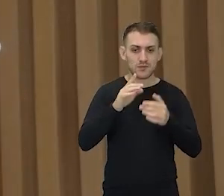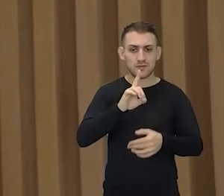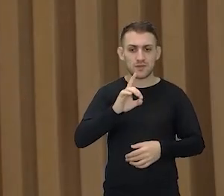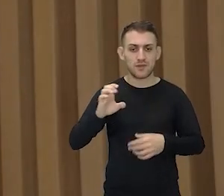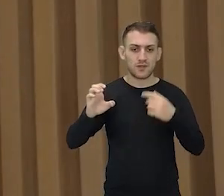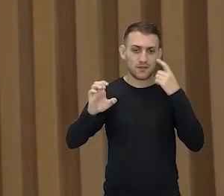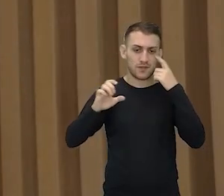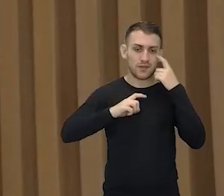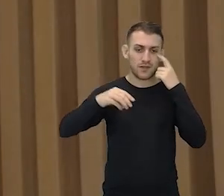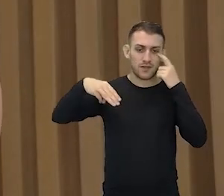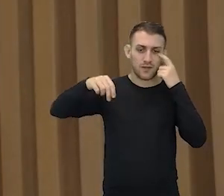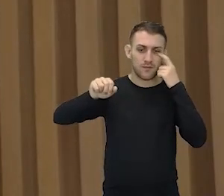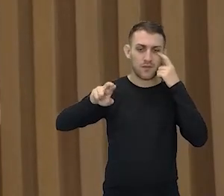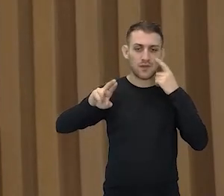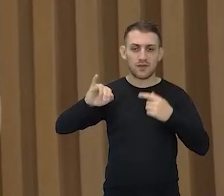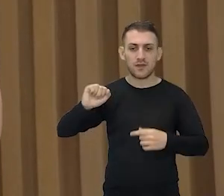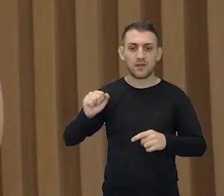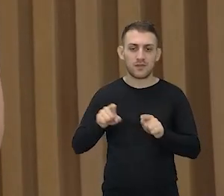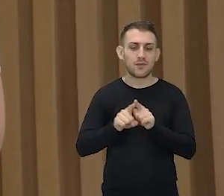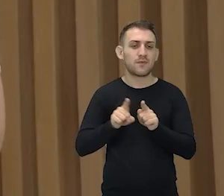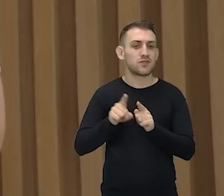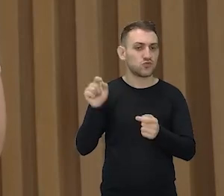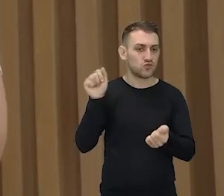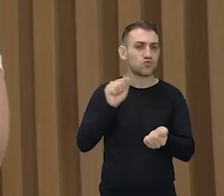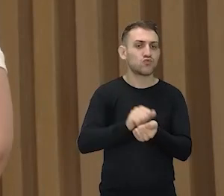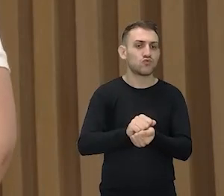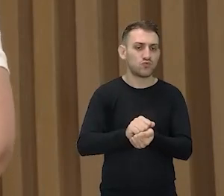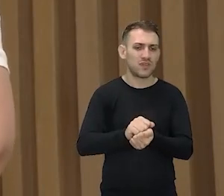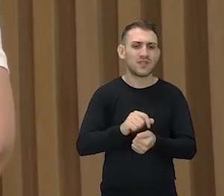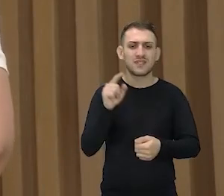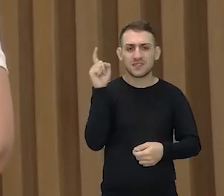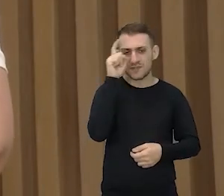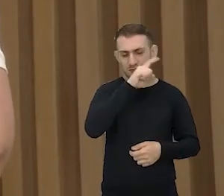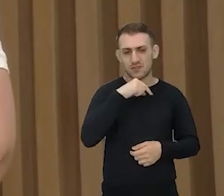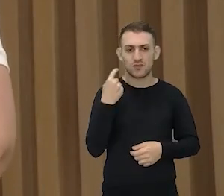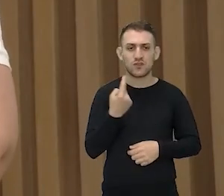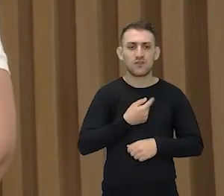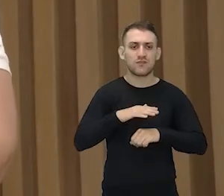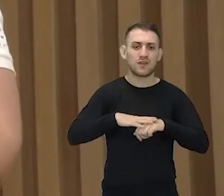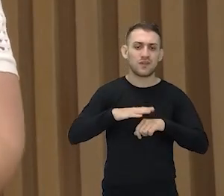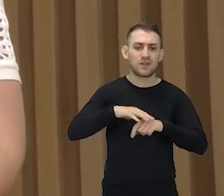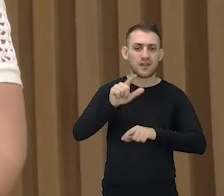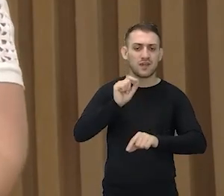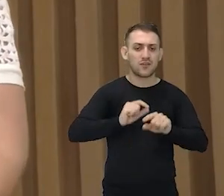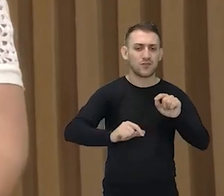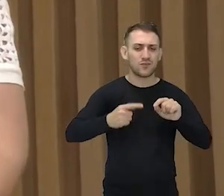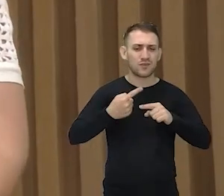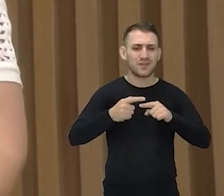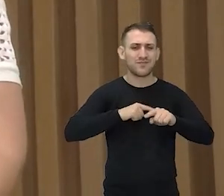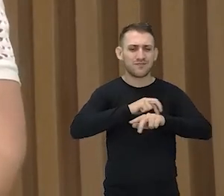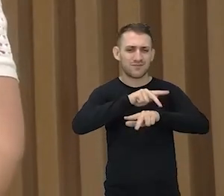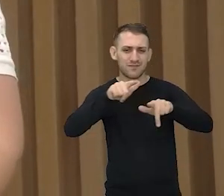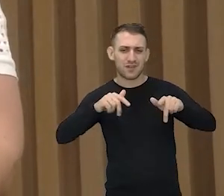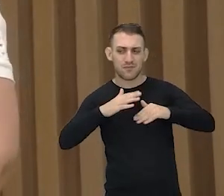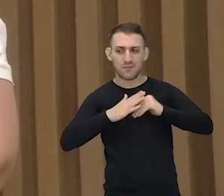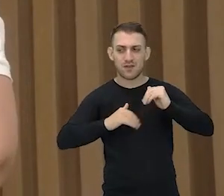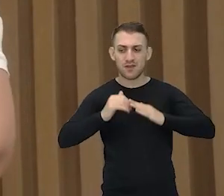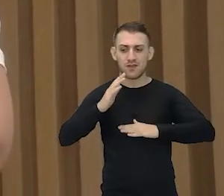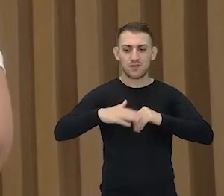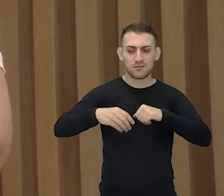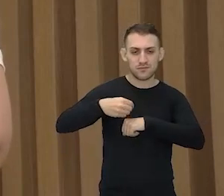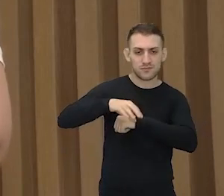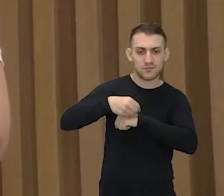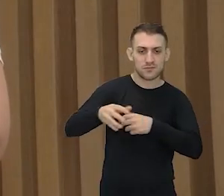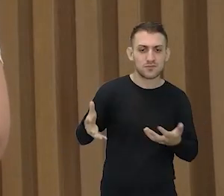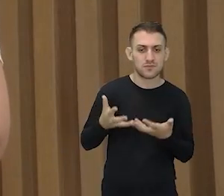Maria Eunice foi uma delas. Foi muito difícil fazer a escolha dentre tantas práticas muito